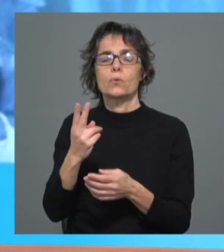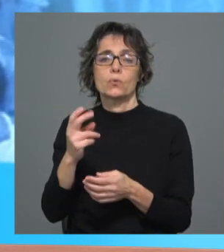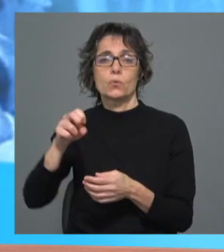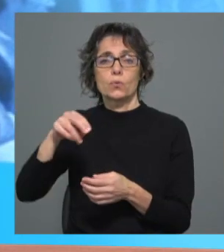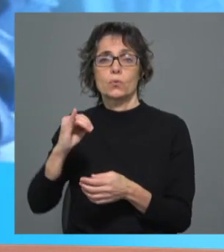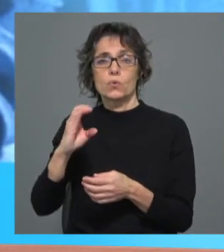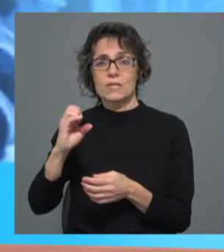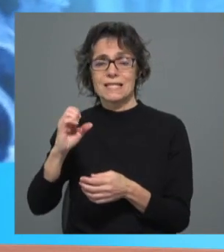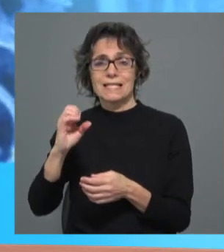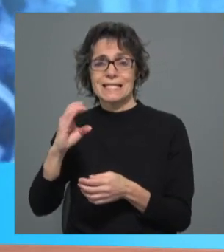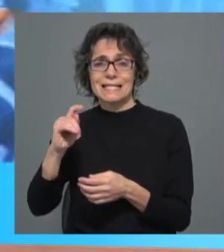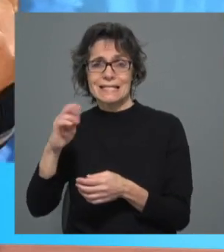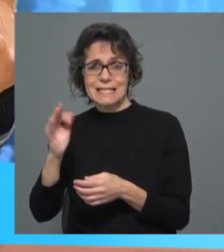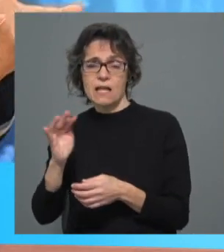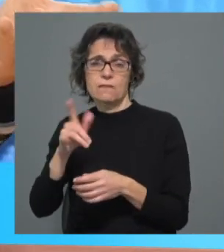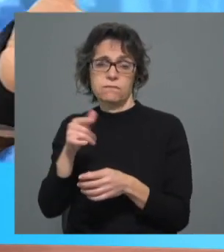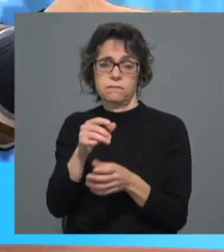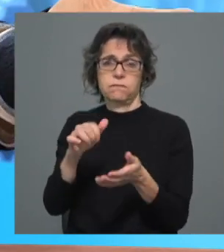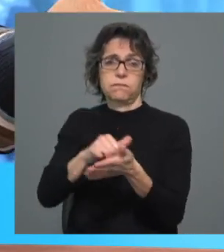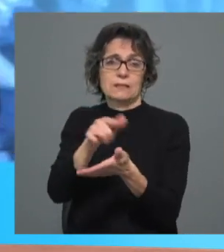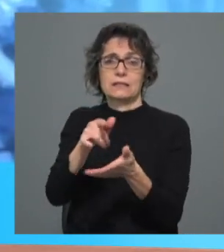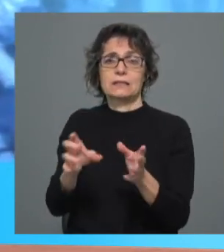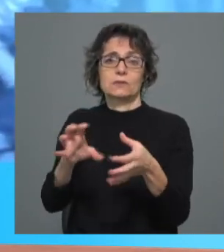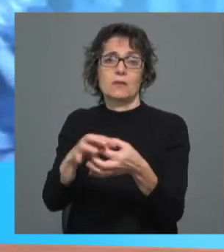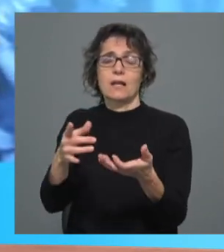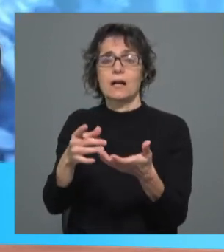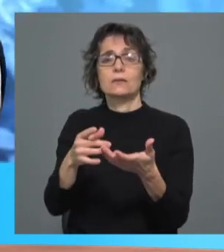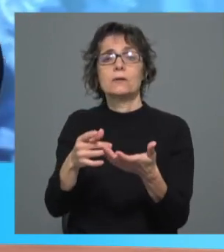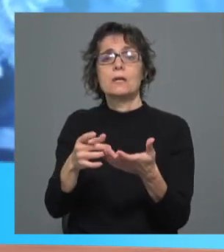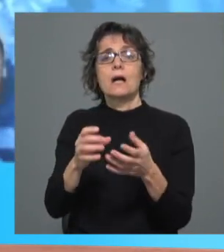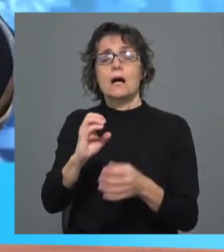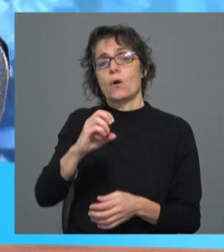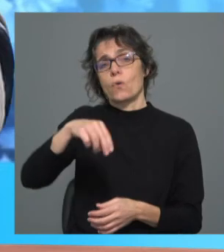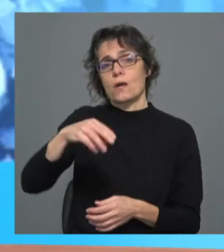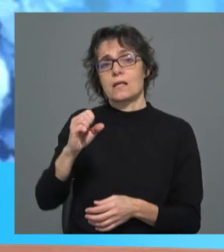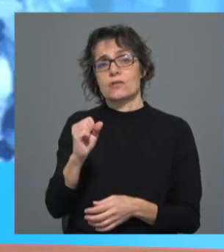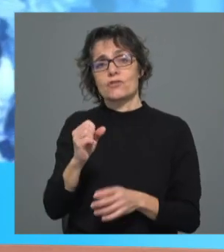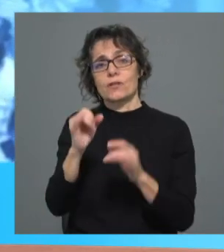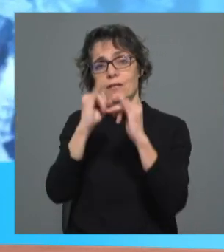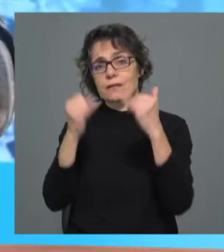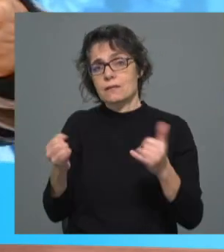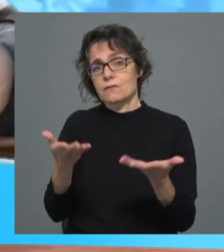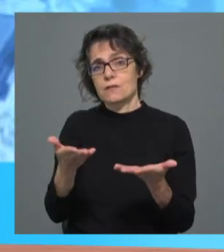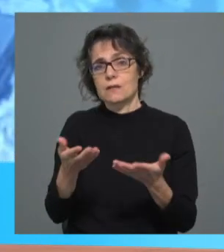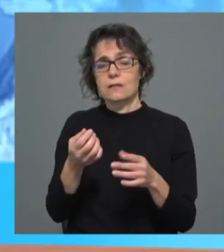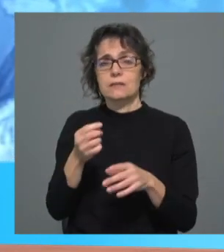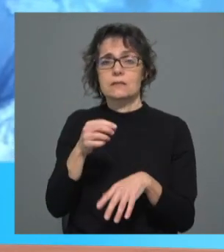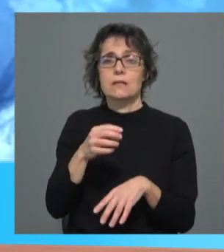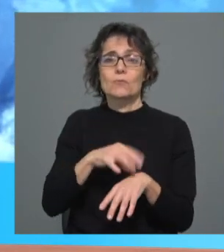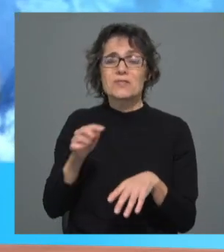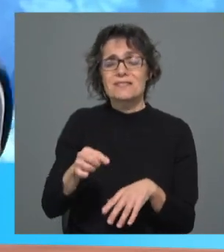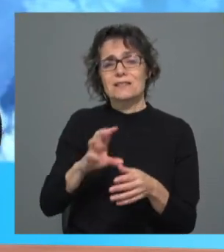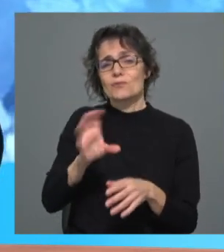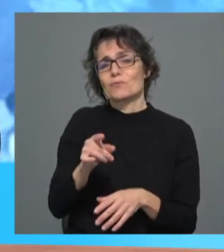das ONGs internacionais. Portanto, o país precisa de toda a ajuda